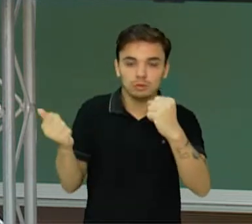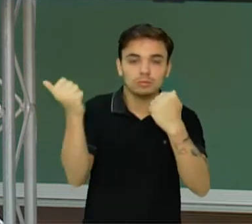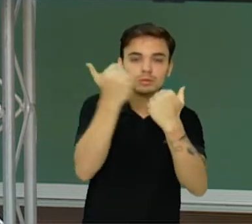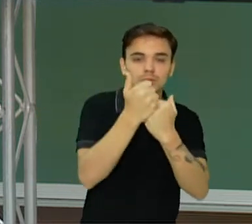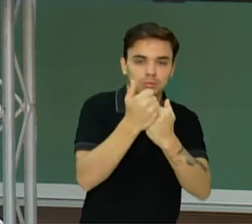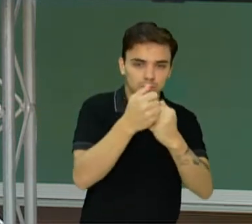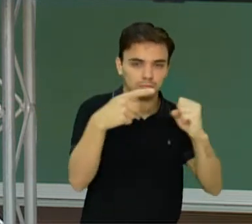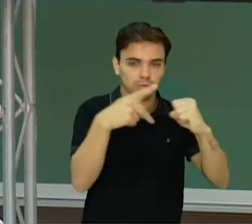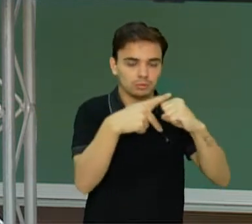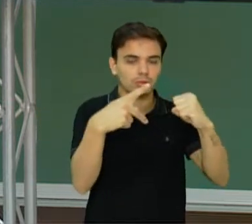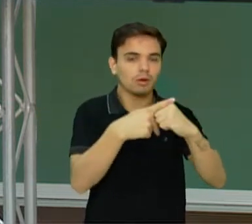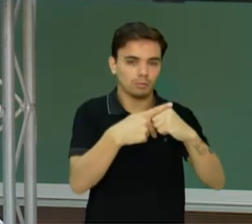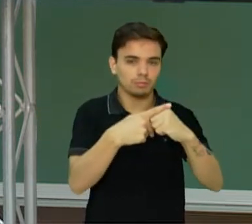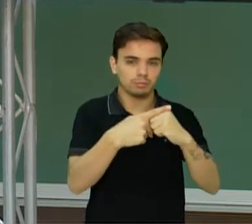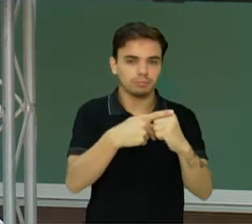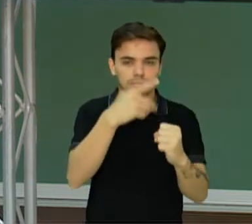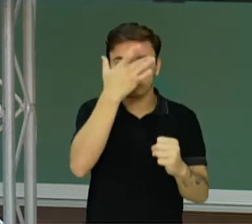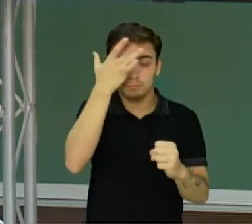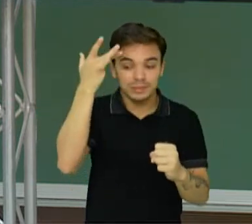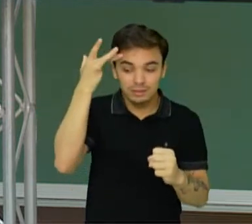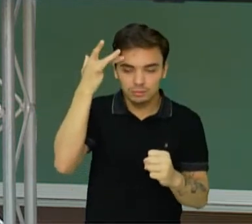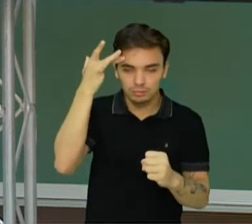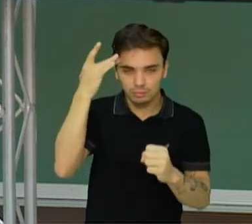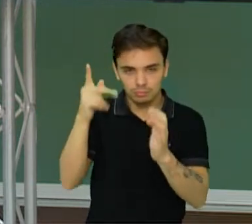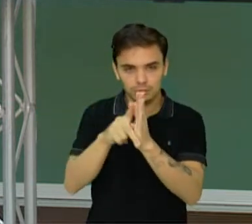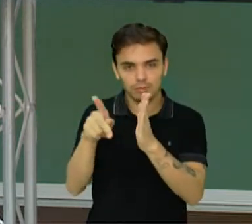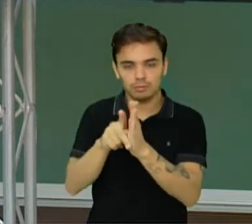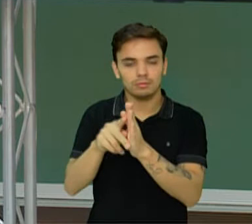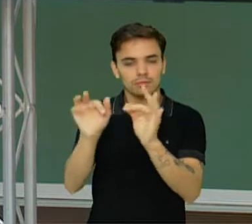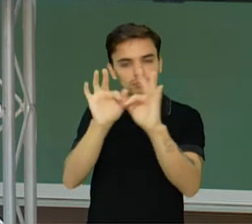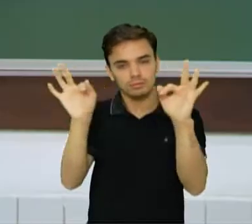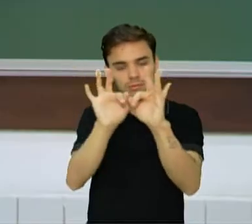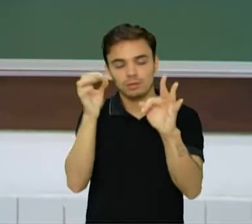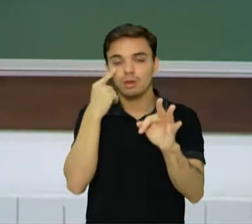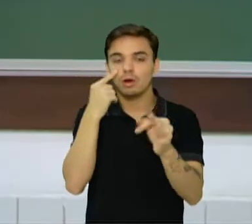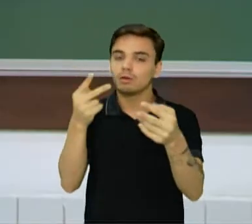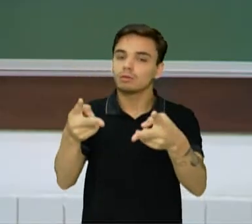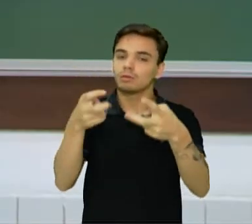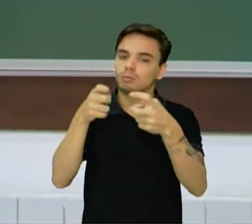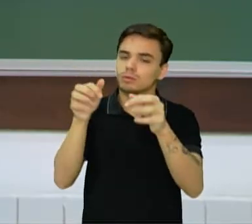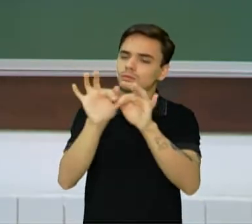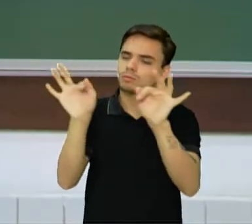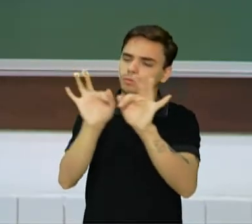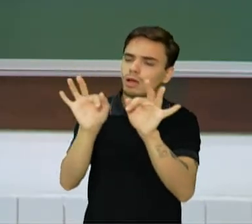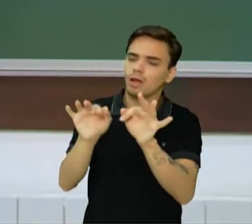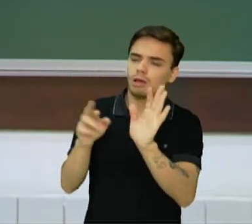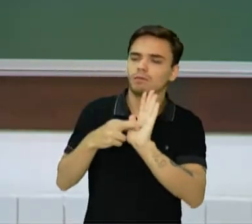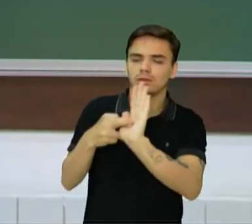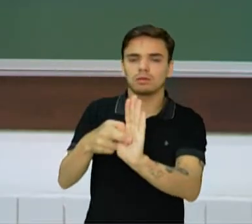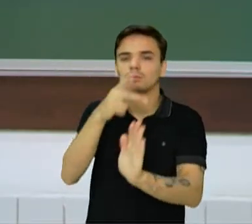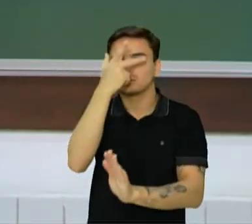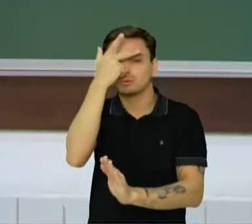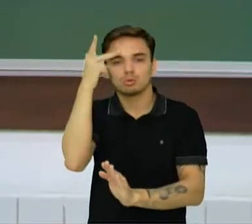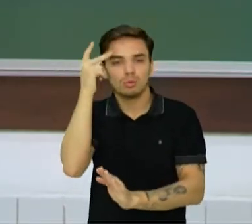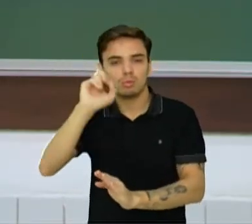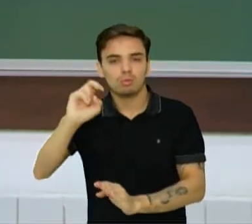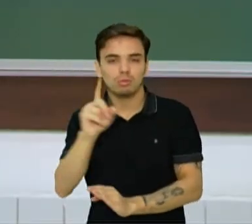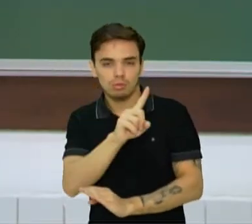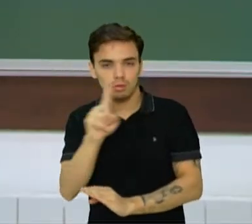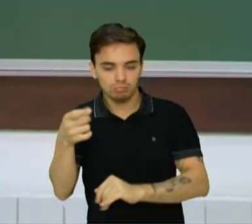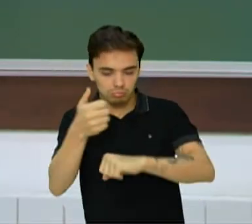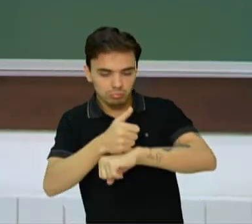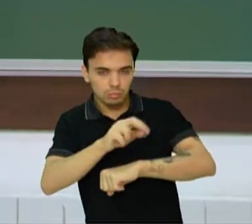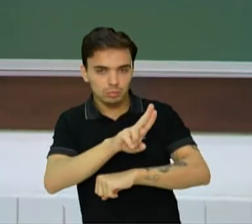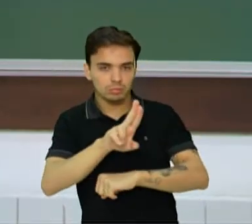pessoal da frase, ok? Então, mesma coisa eu quero que vocês façam. Observem se está se referindo à pessoa ou não, se é posse ou